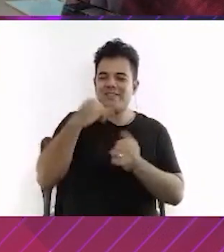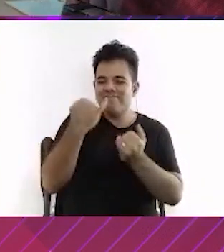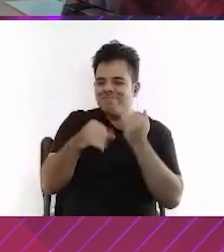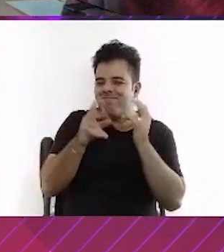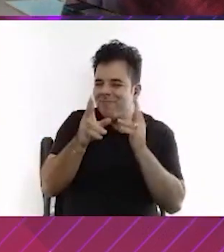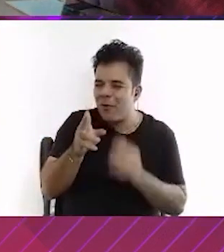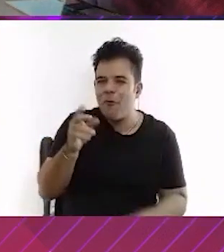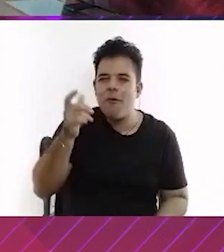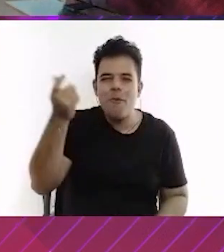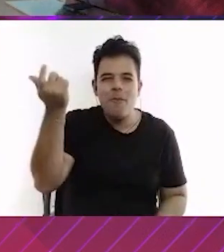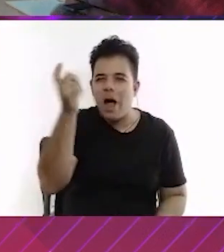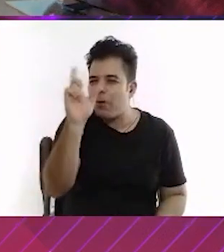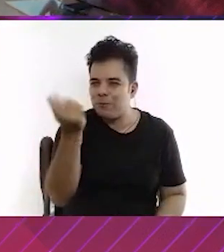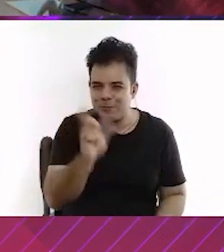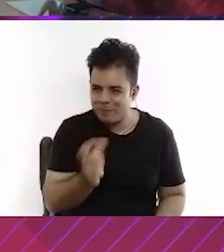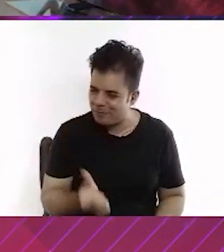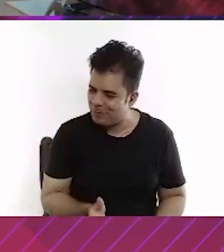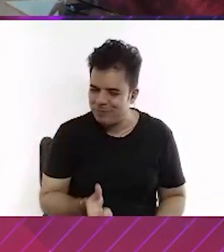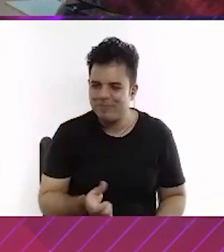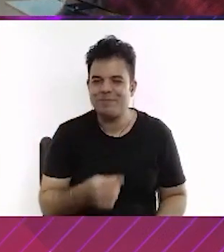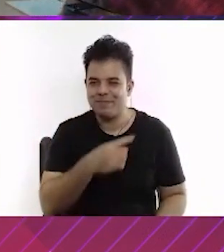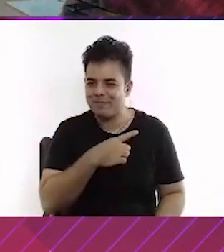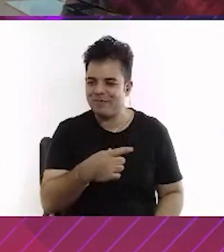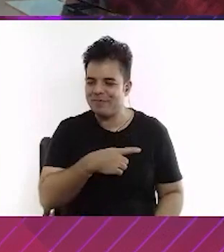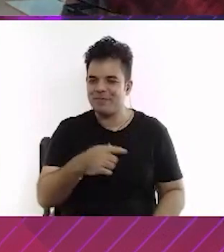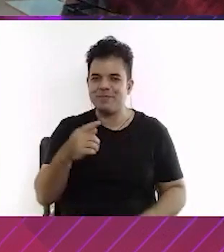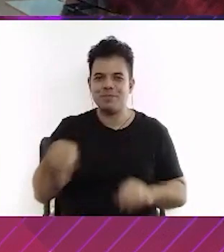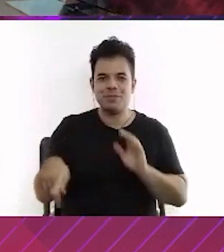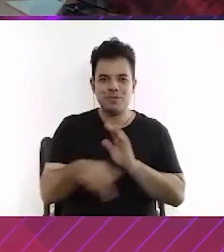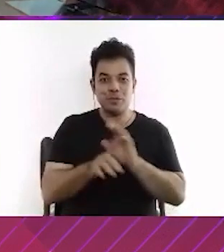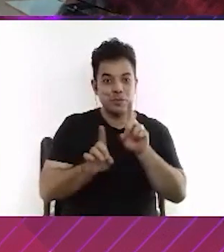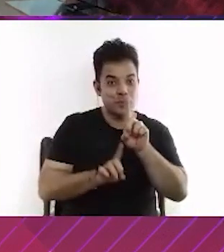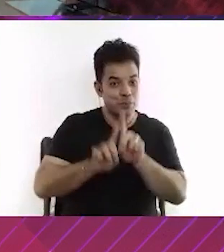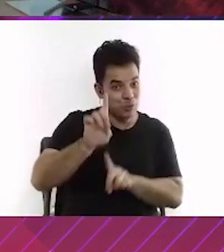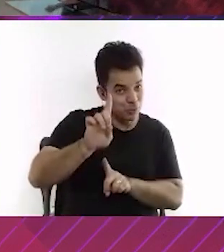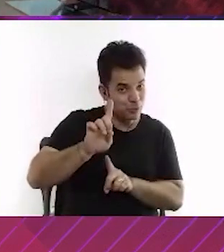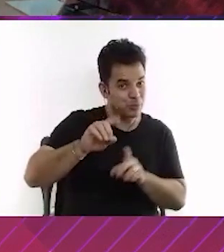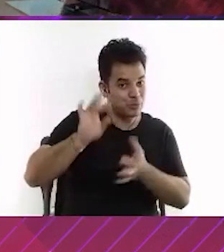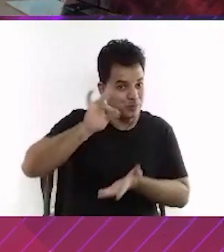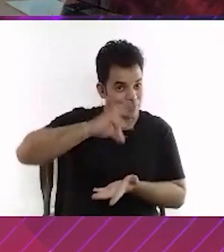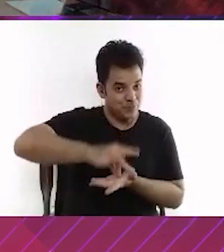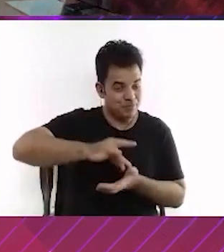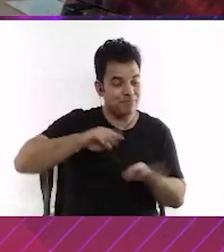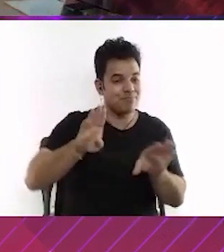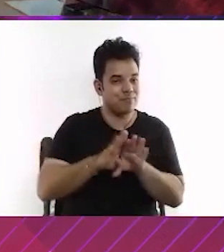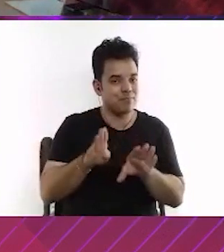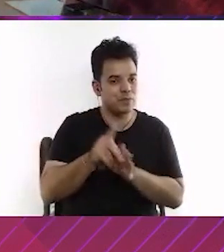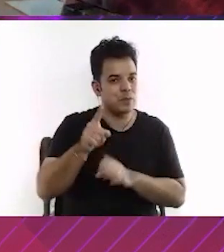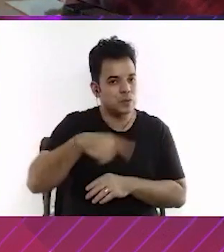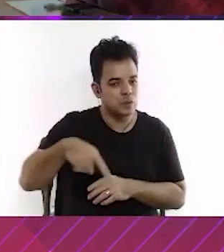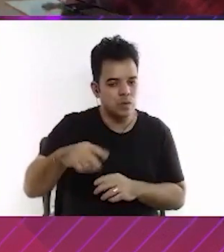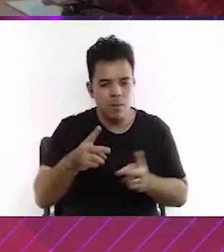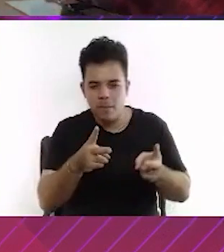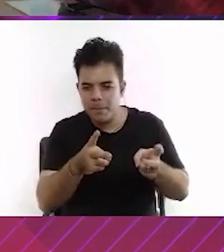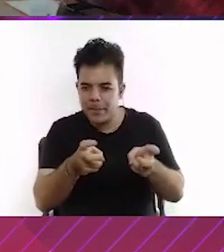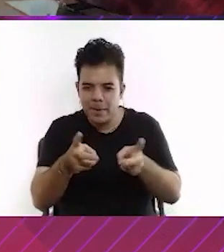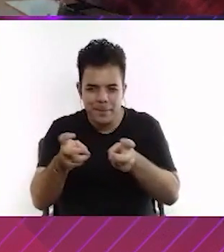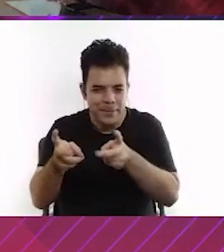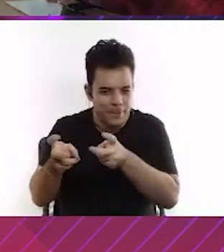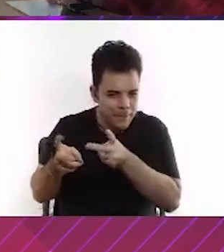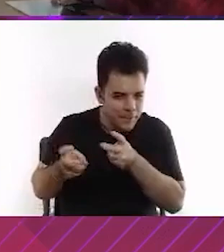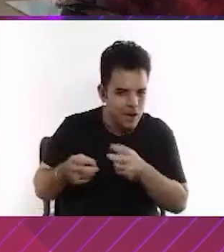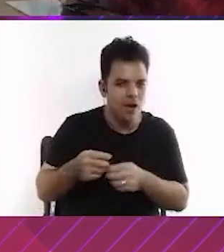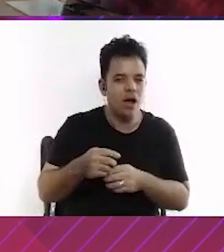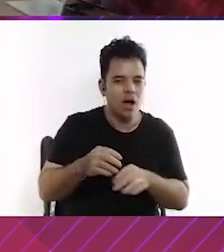isso, nesse processo de prototipação, fez com que nós nos baseássemos em algumas heurísticas de design